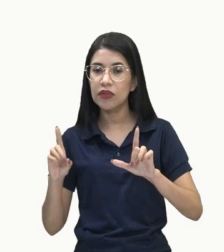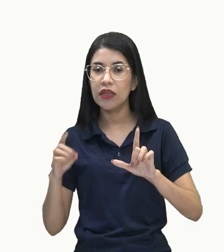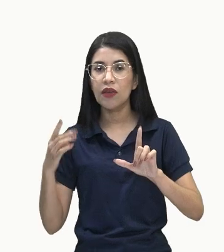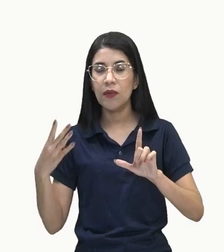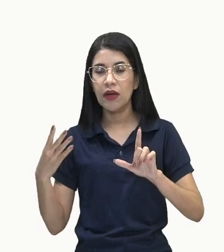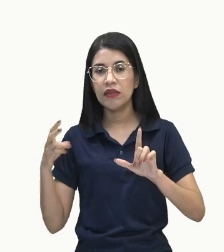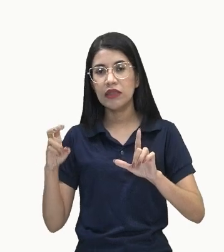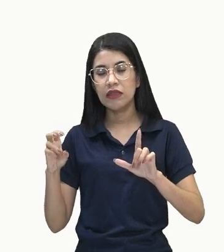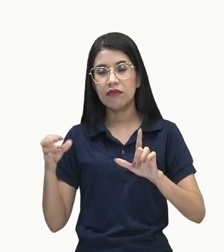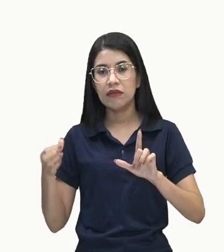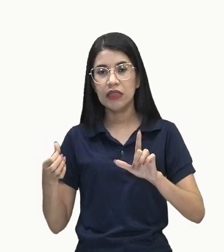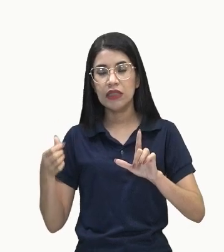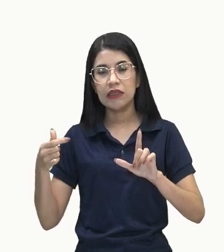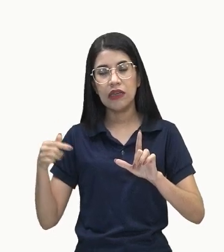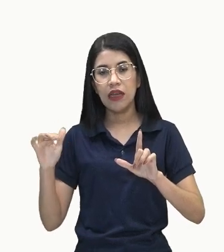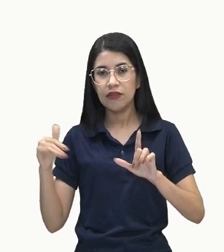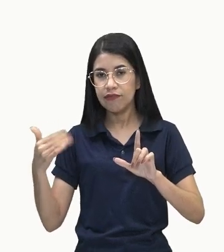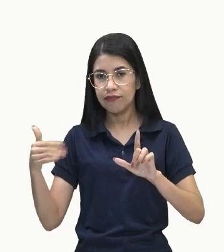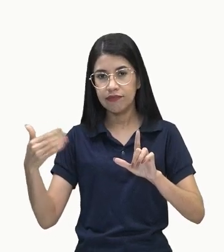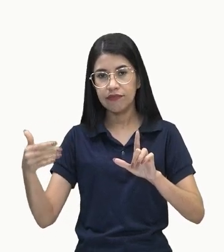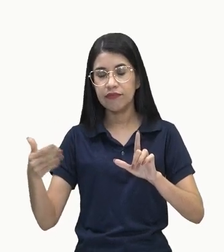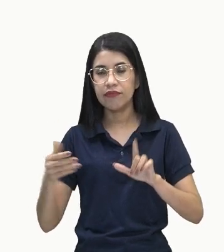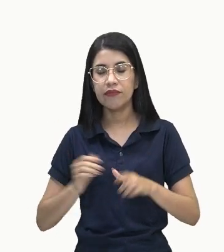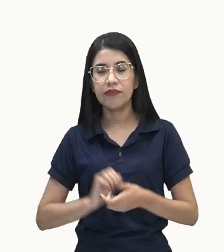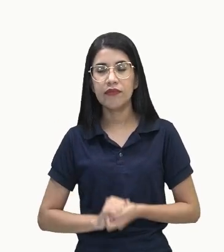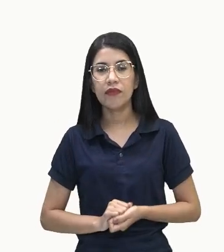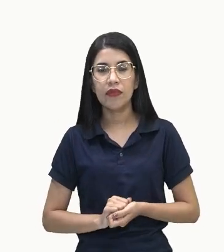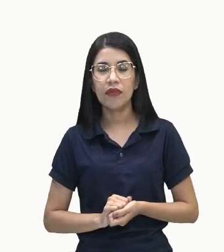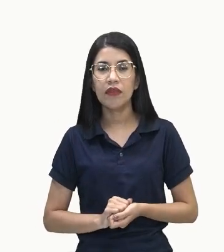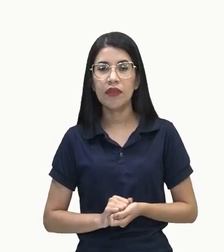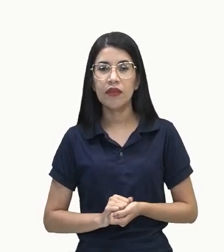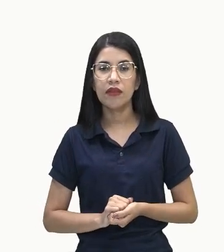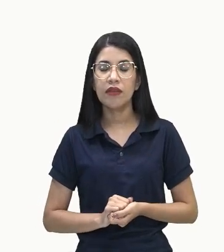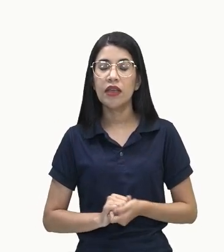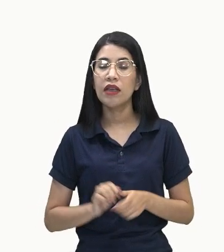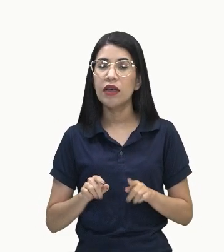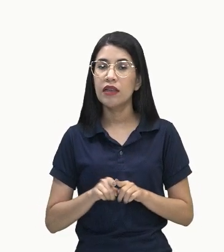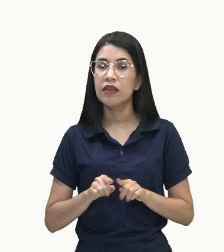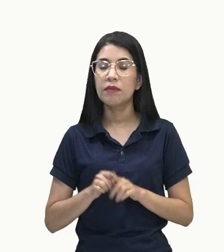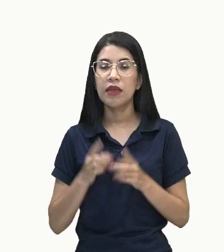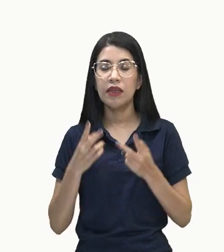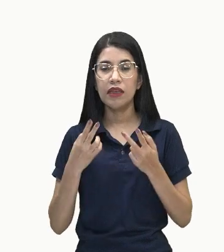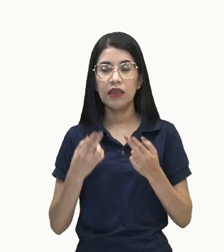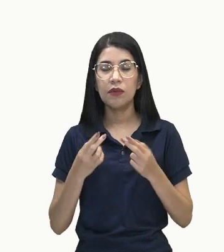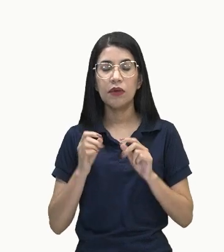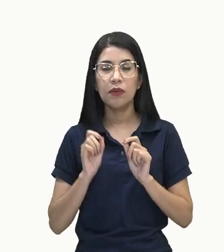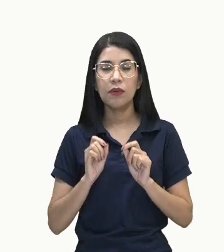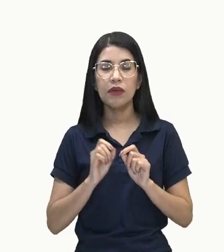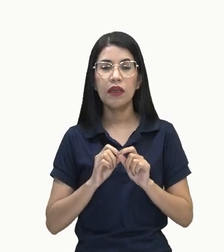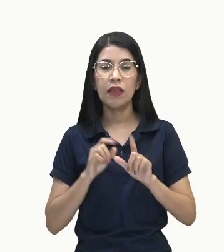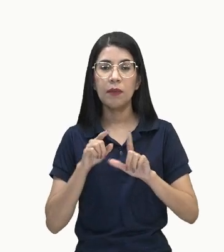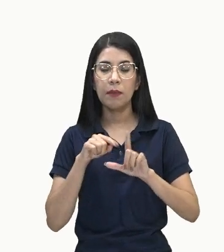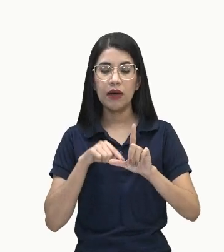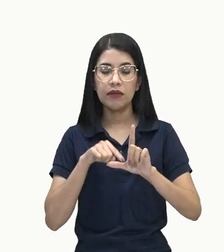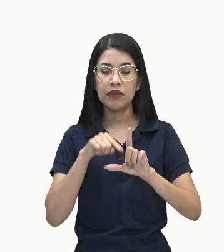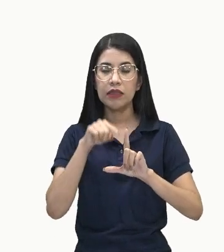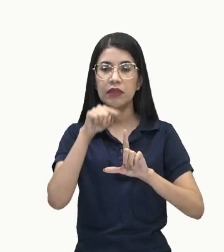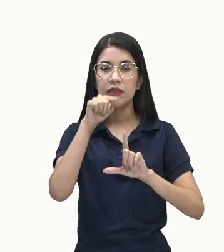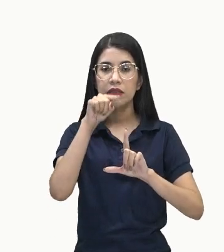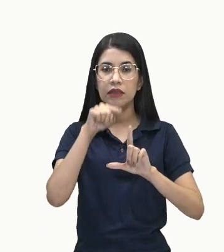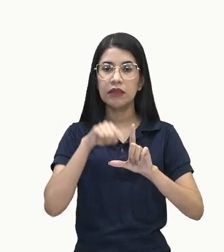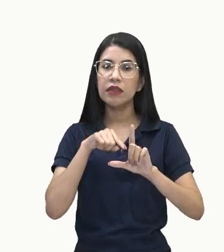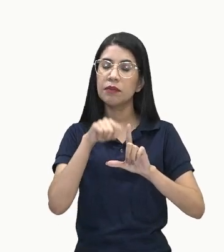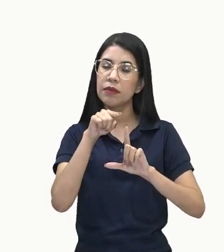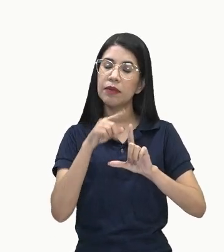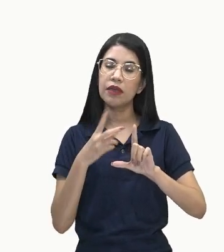4, 5, 6, 7 e assim sucessivamente. A mesma ideia vale aqui para cima. Consegue